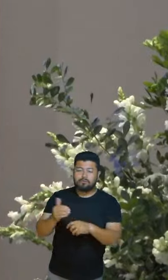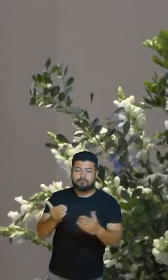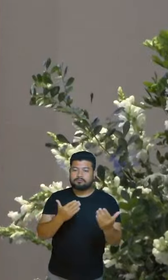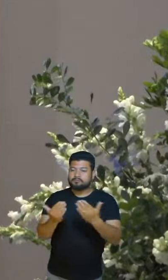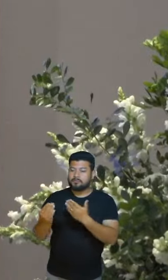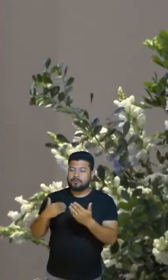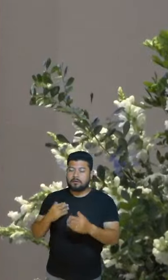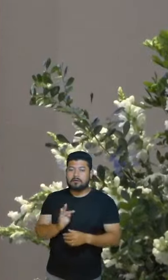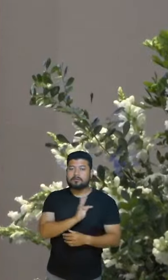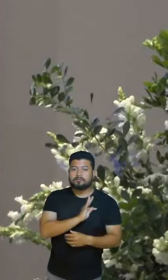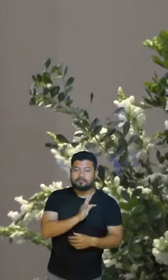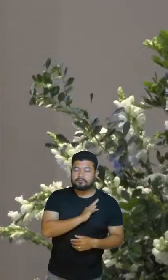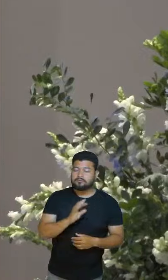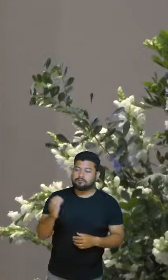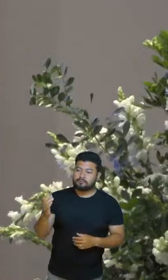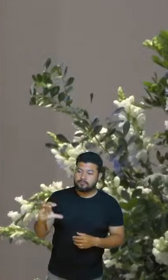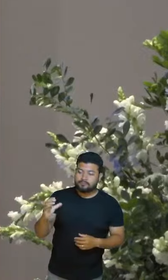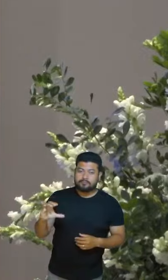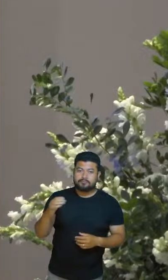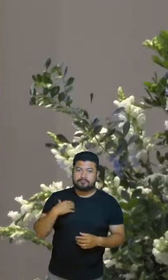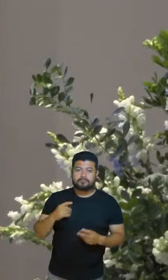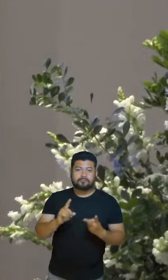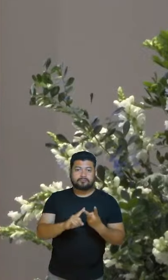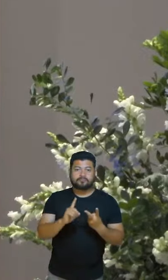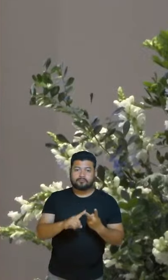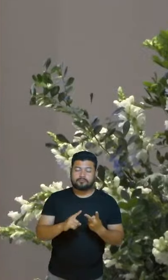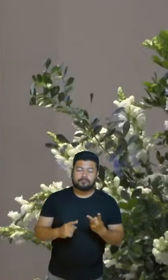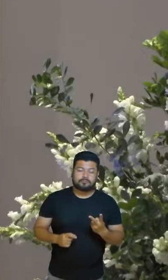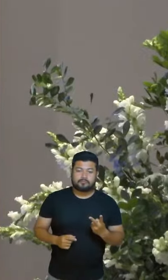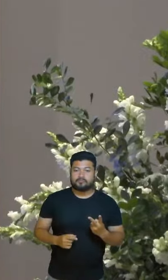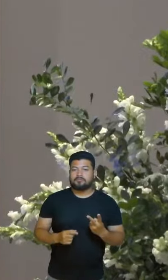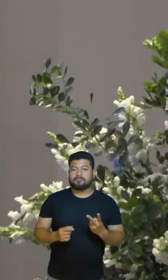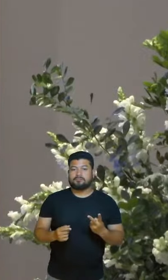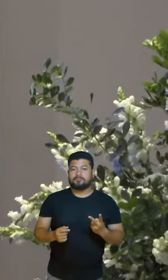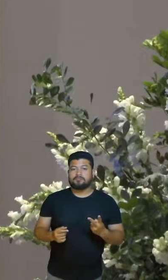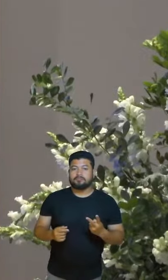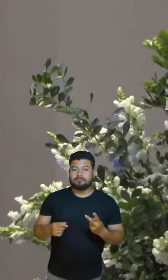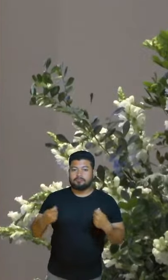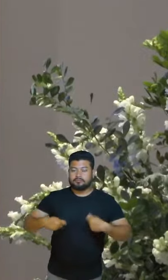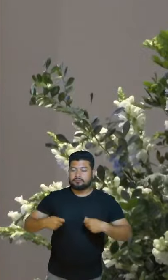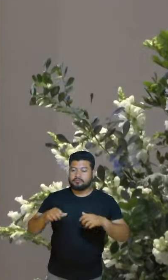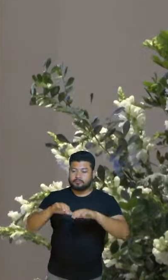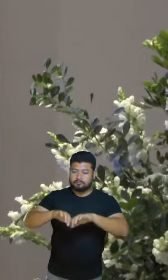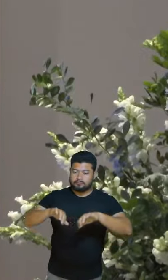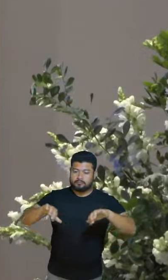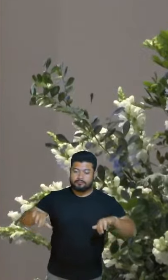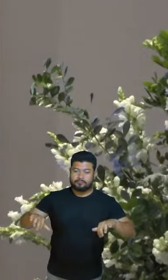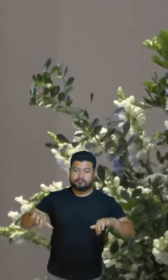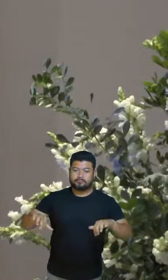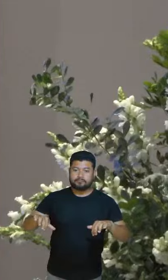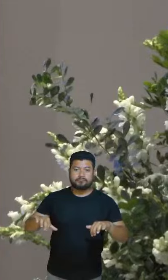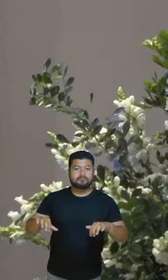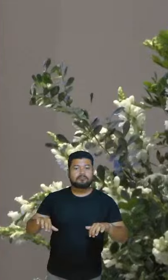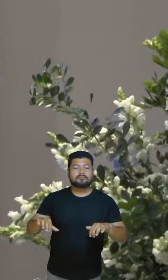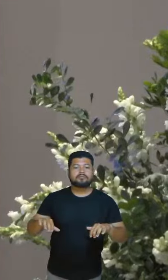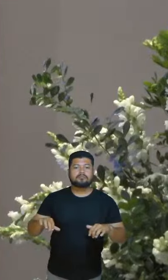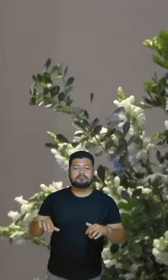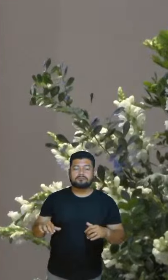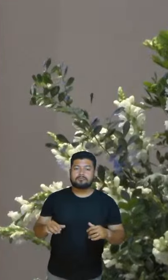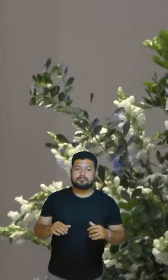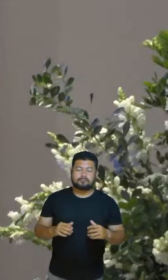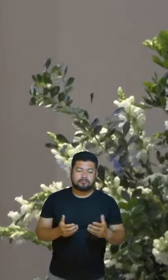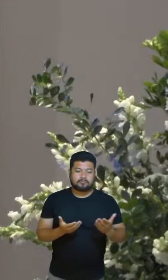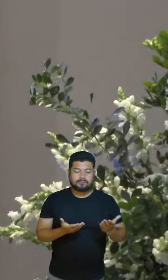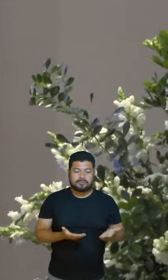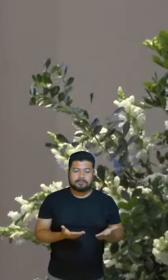os técnicos com os cientistas segundo eh nós vamos ter que separar né separar o que eh